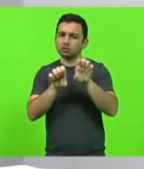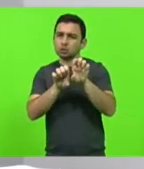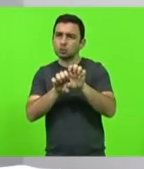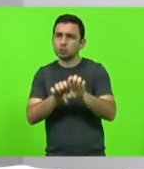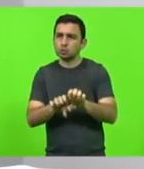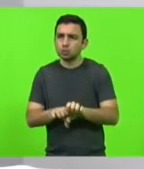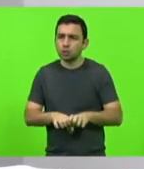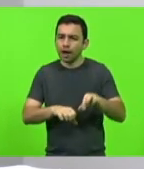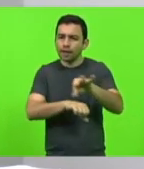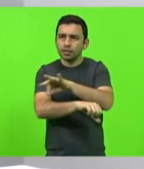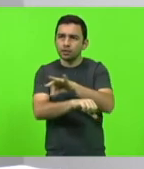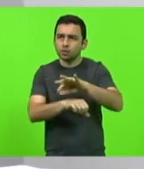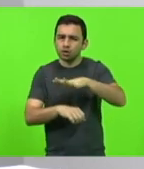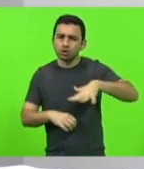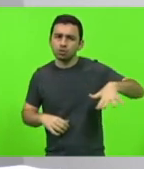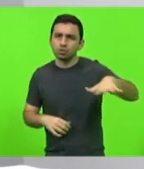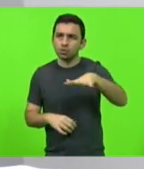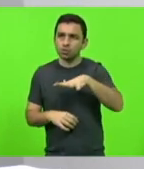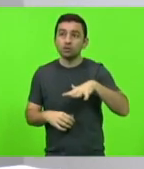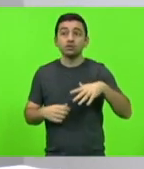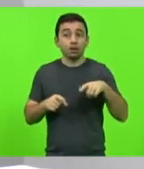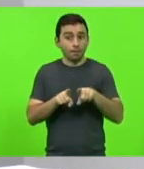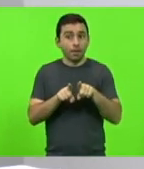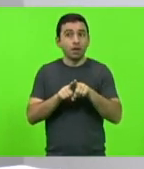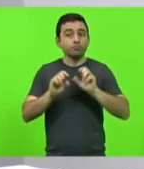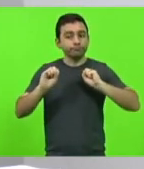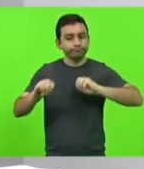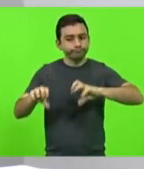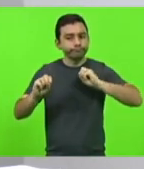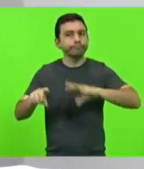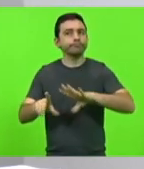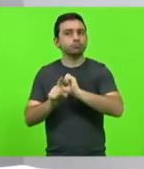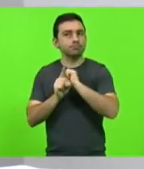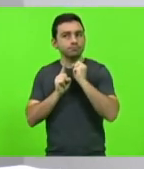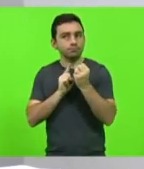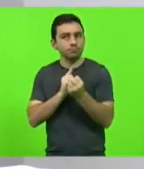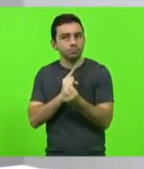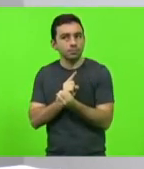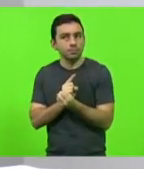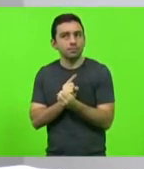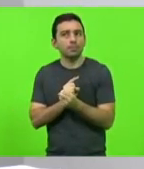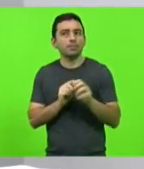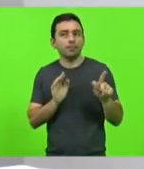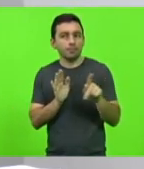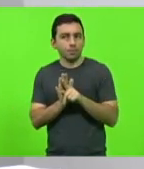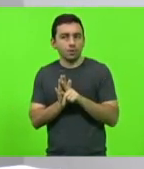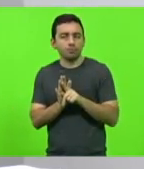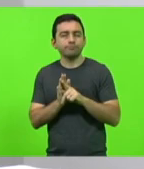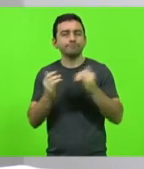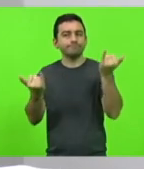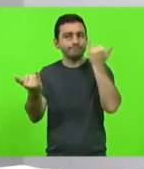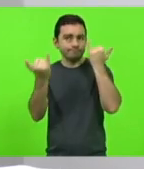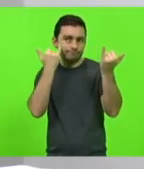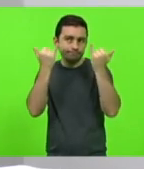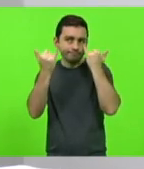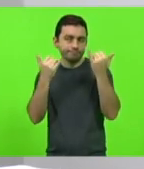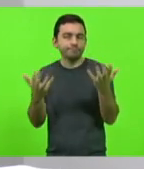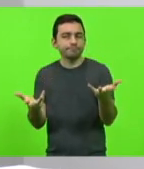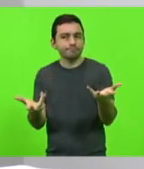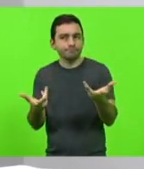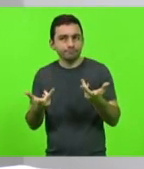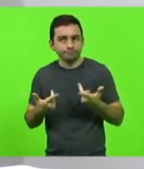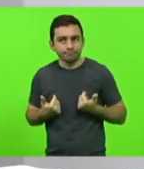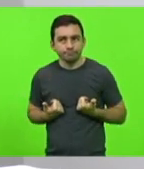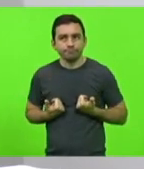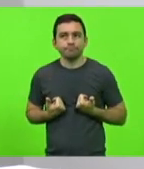acima de tudo promover a conscientização da sociedade por meio da informação de qualidade